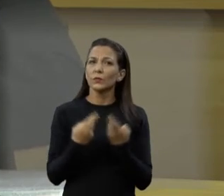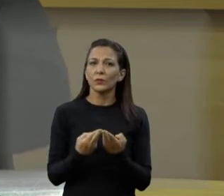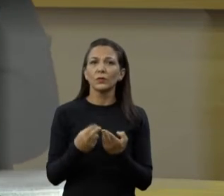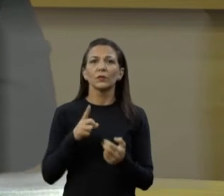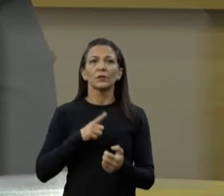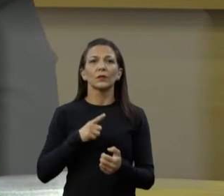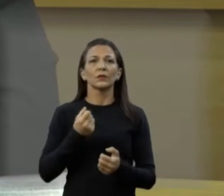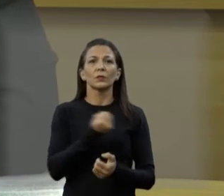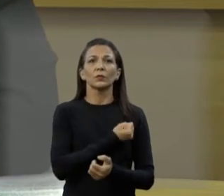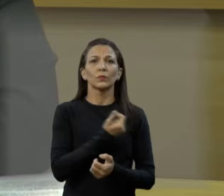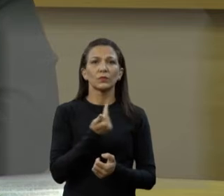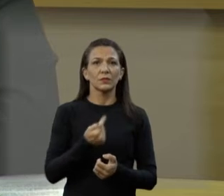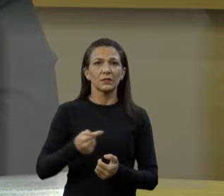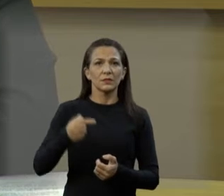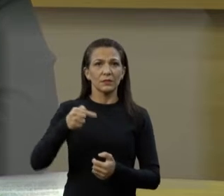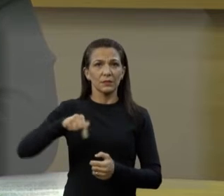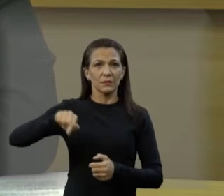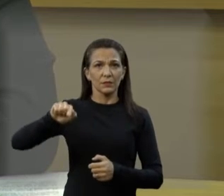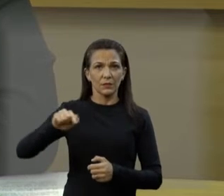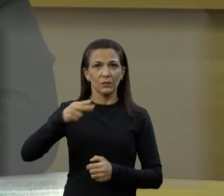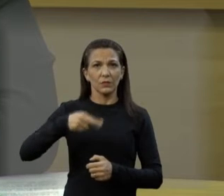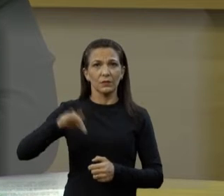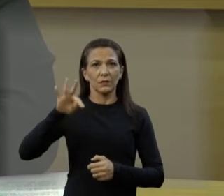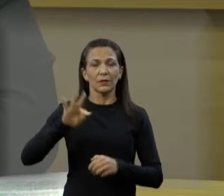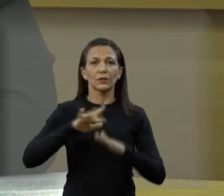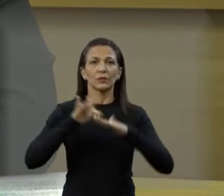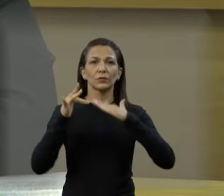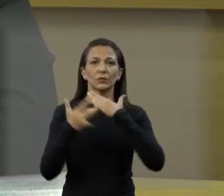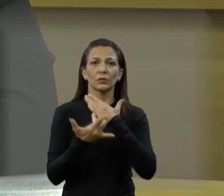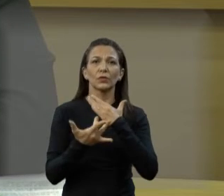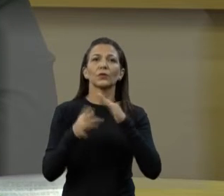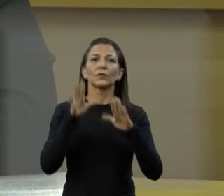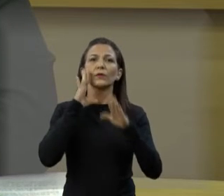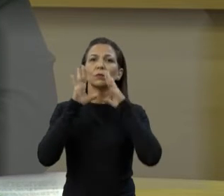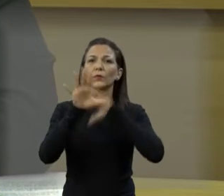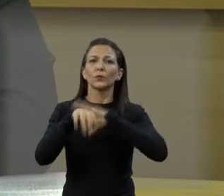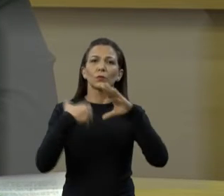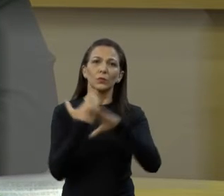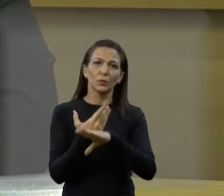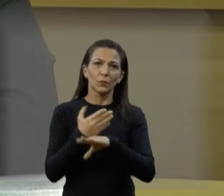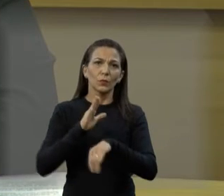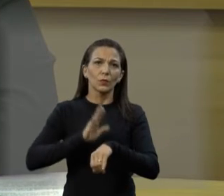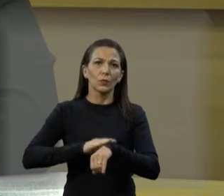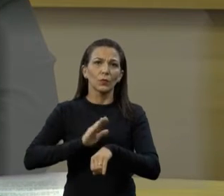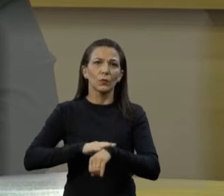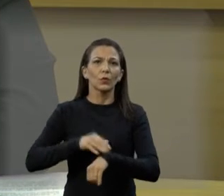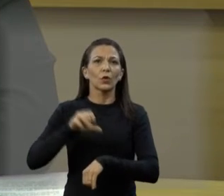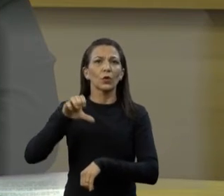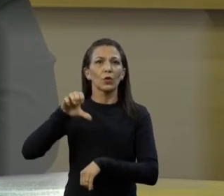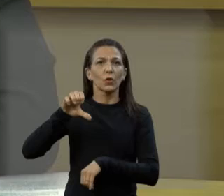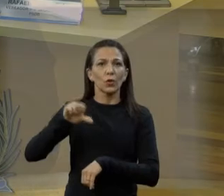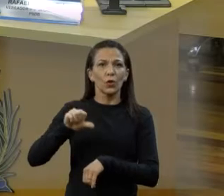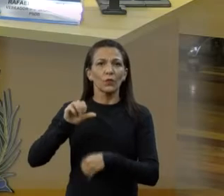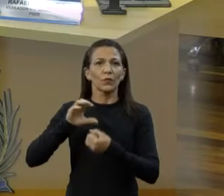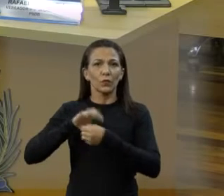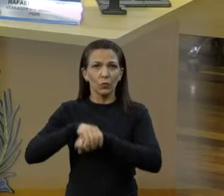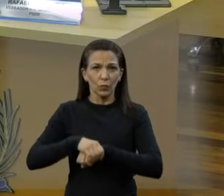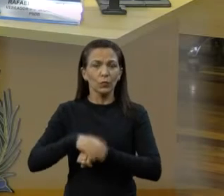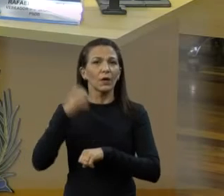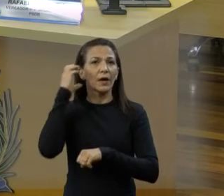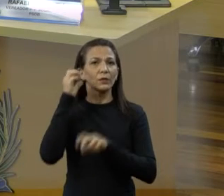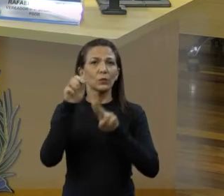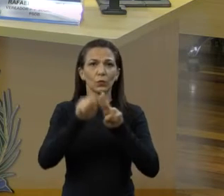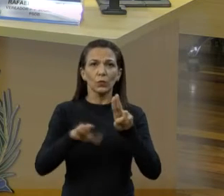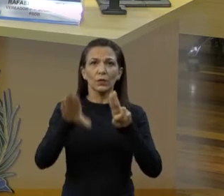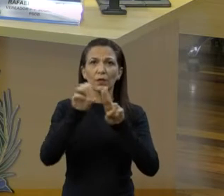transmitida pelo canal 17 da NET para as redes sociais do Facebook do YouTube e apartir das 21 horas reprise pela